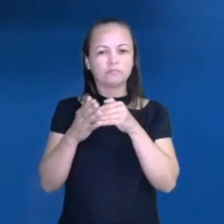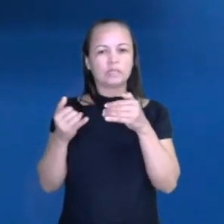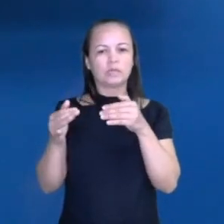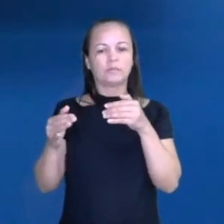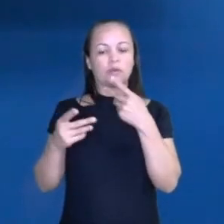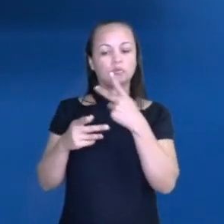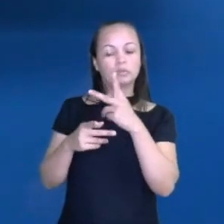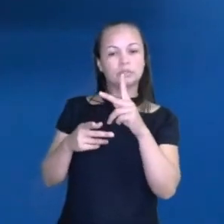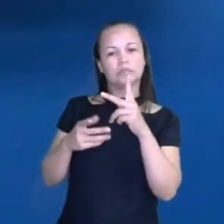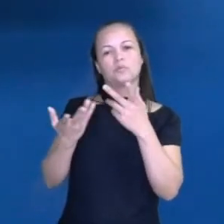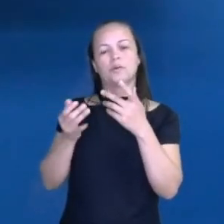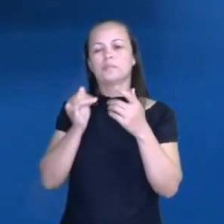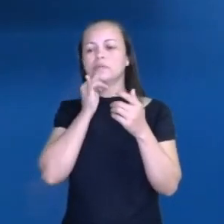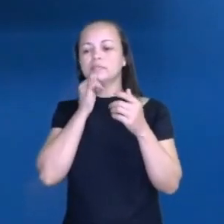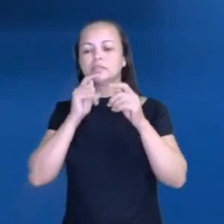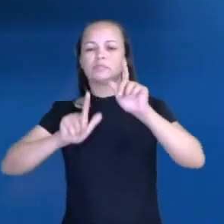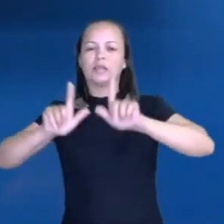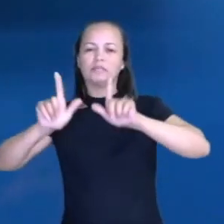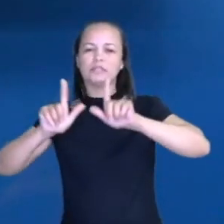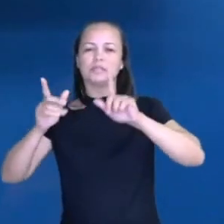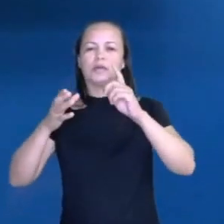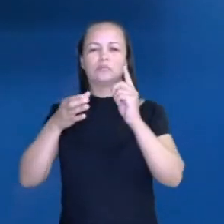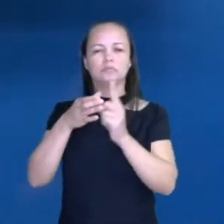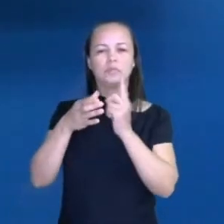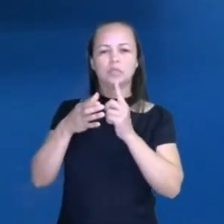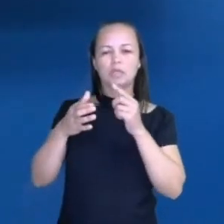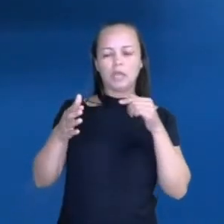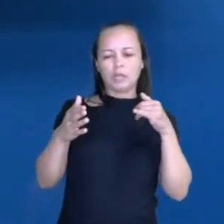aparelho e quem é melhor você é